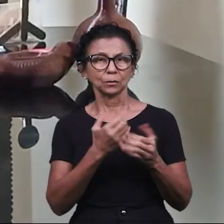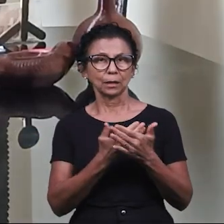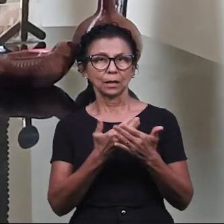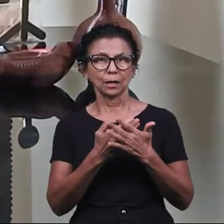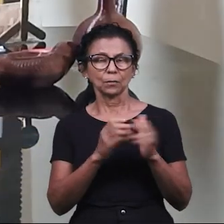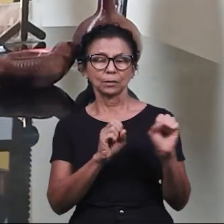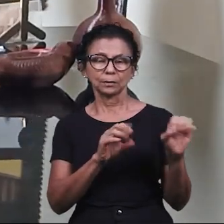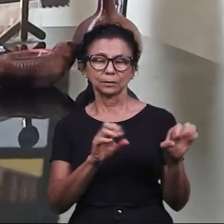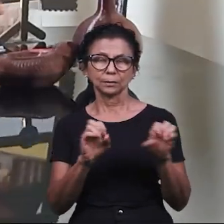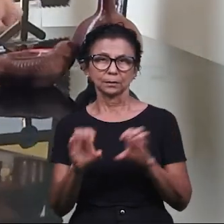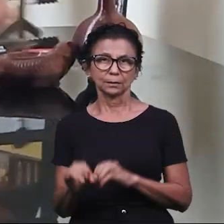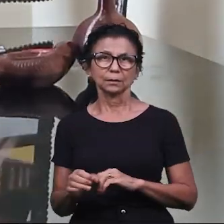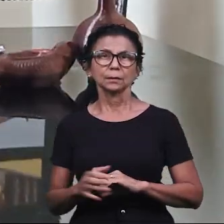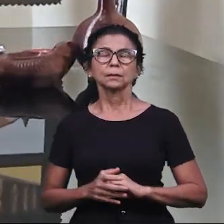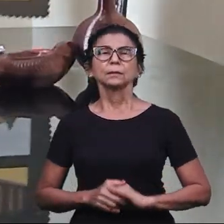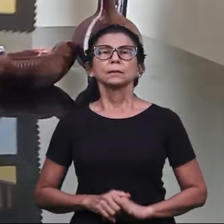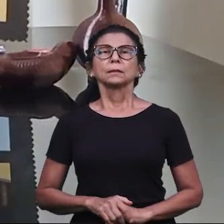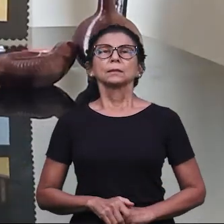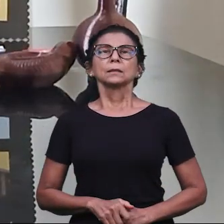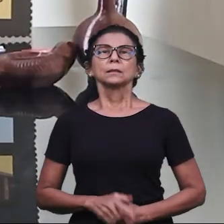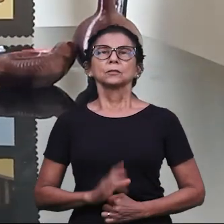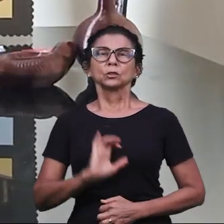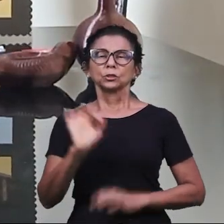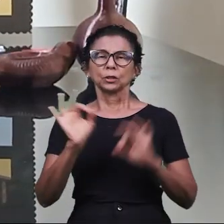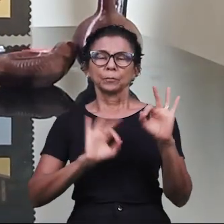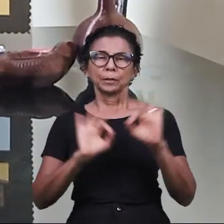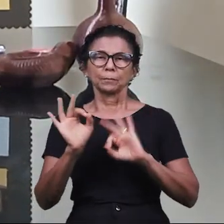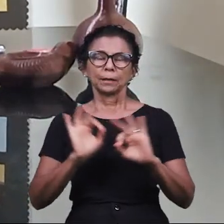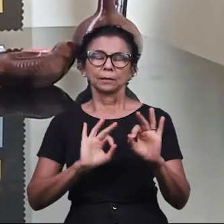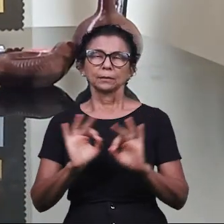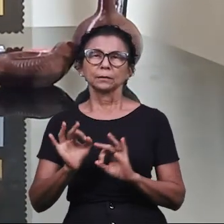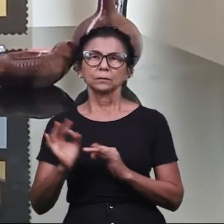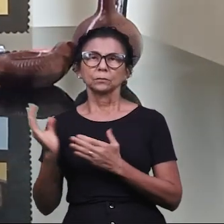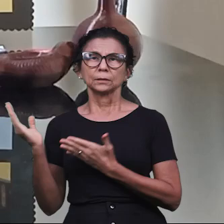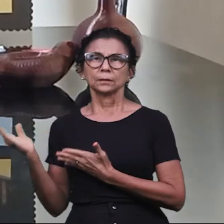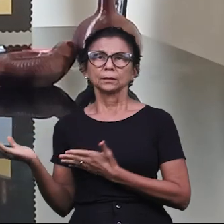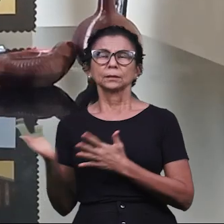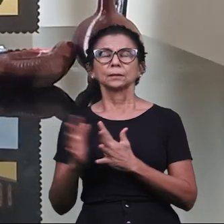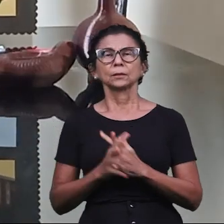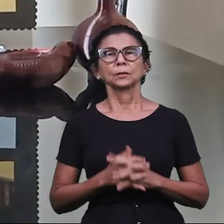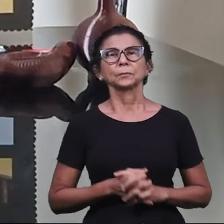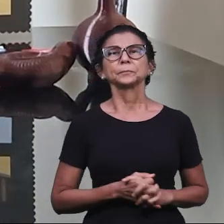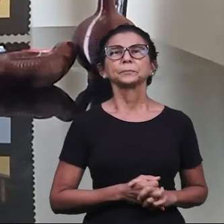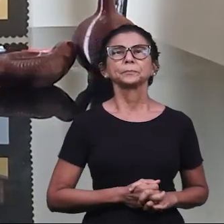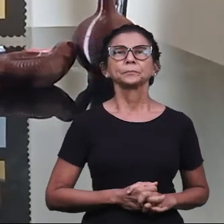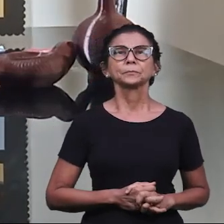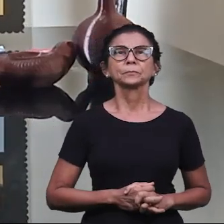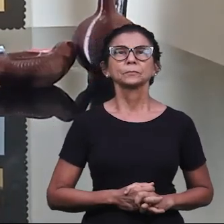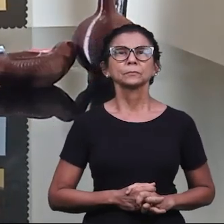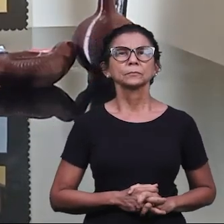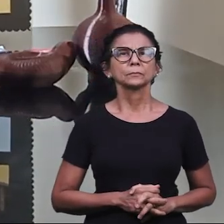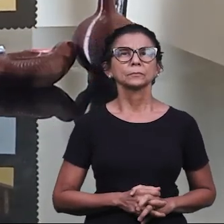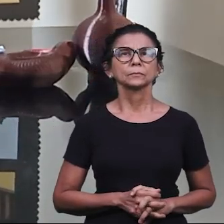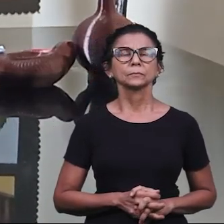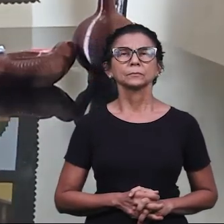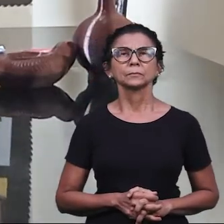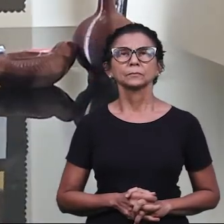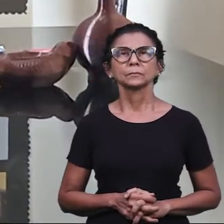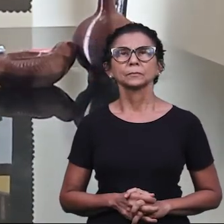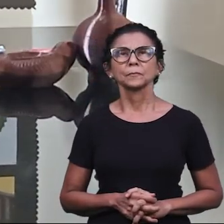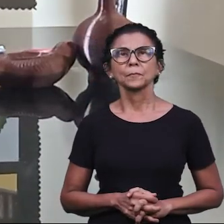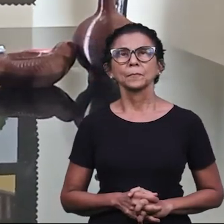aqui, né, o pictograma, eu andei com o pictograma. Então aqui, ó,